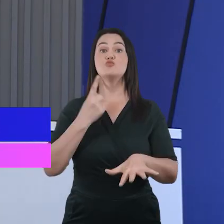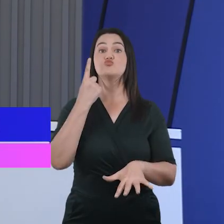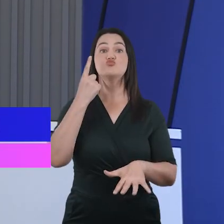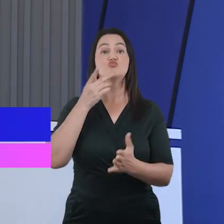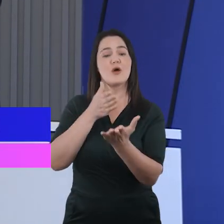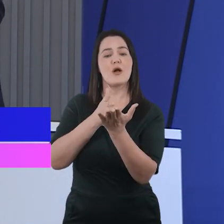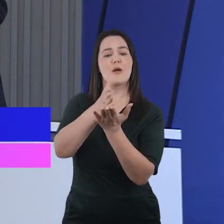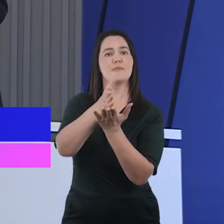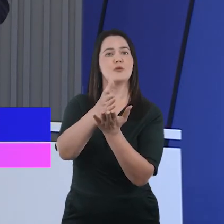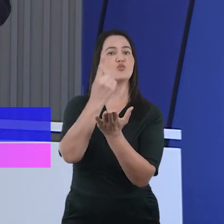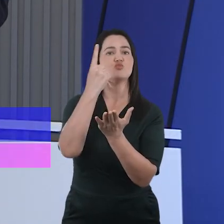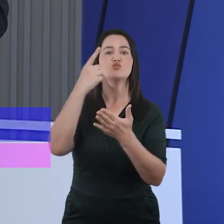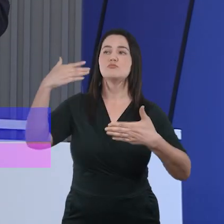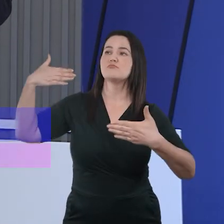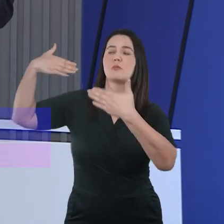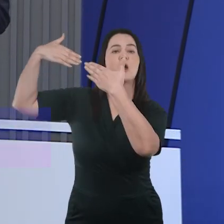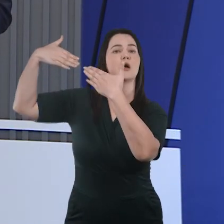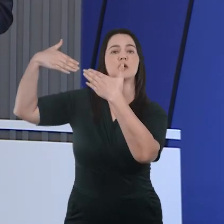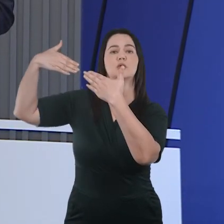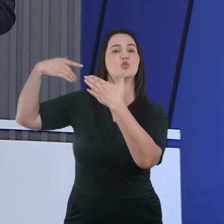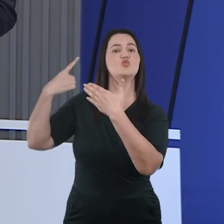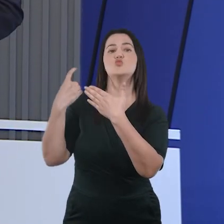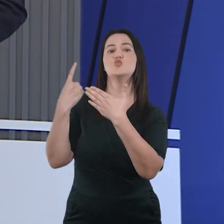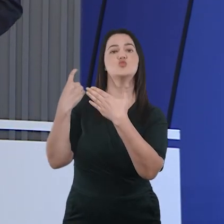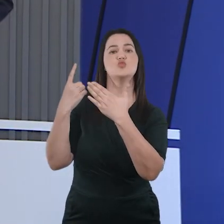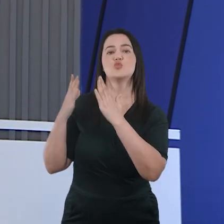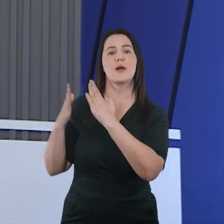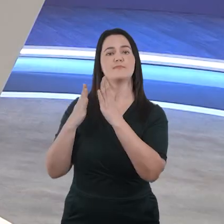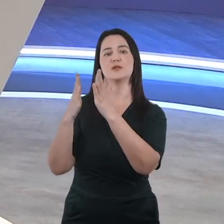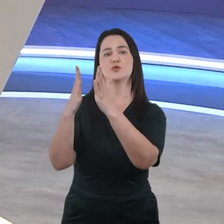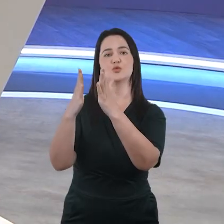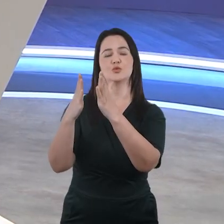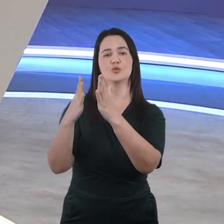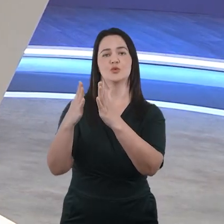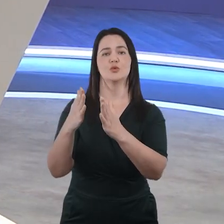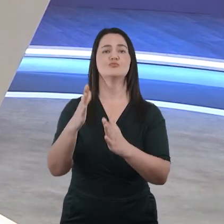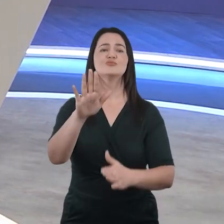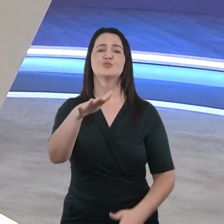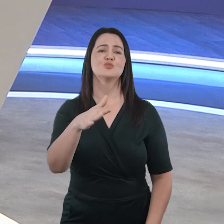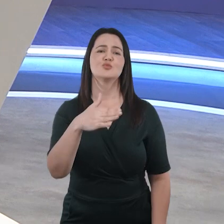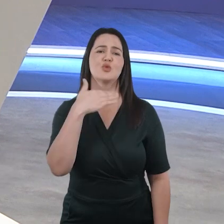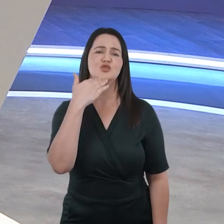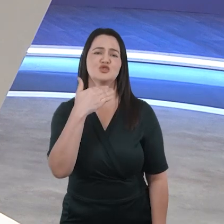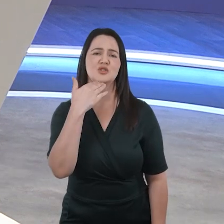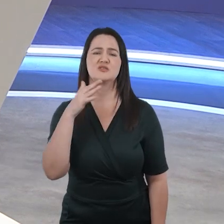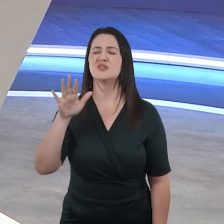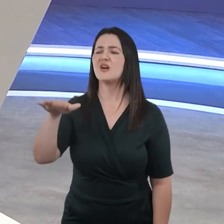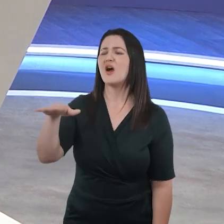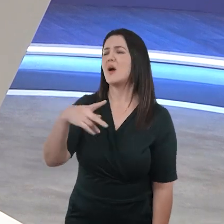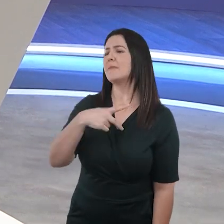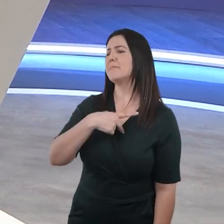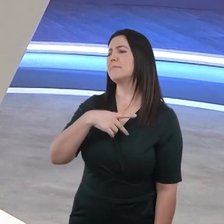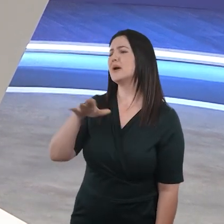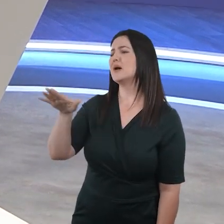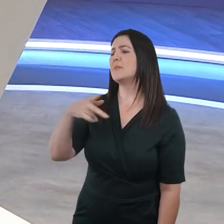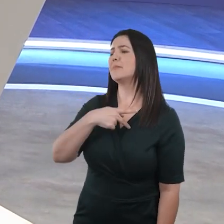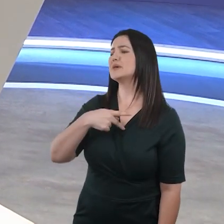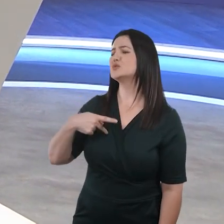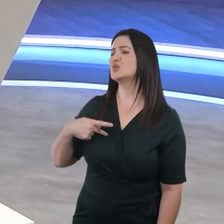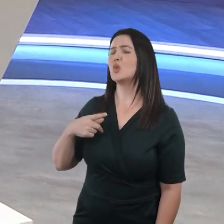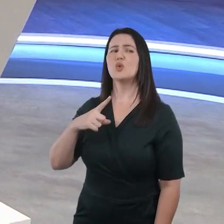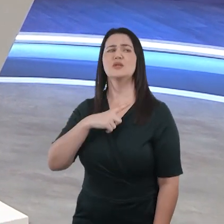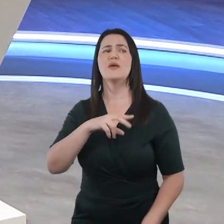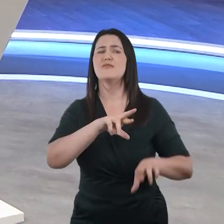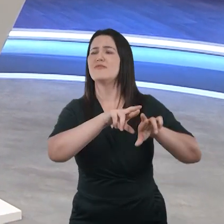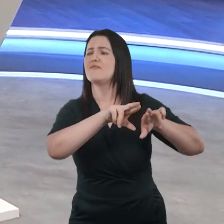um caminho certo, o caminho exato. Não dá para você dizer assim para mim, pastor, Deus criou